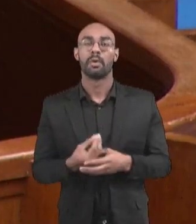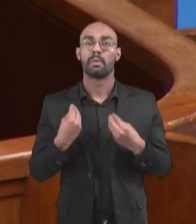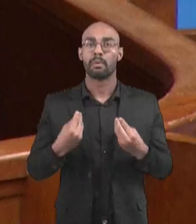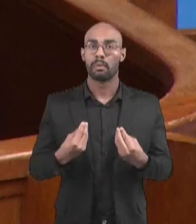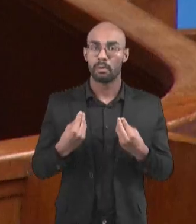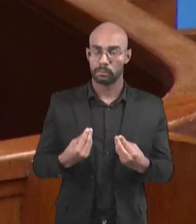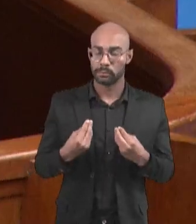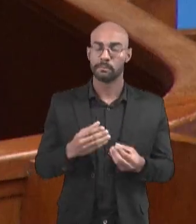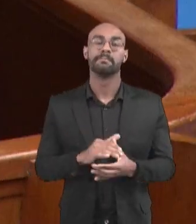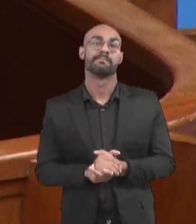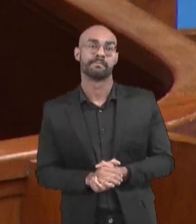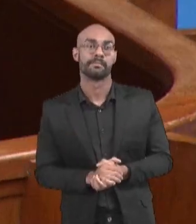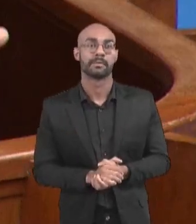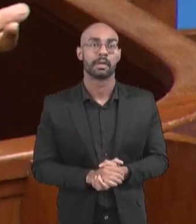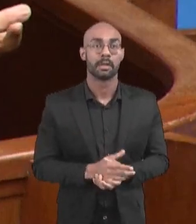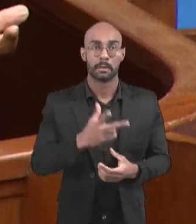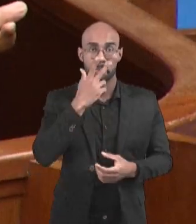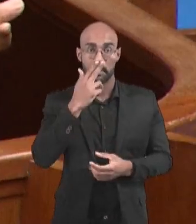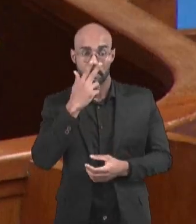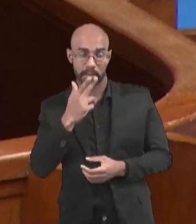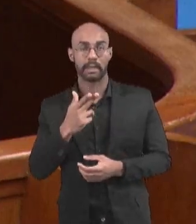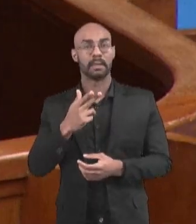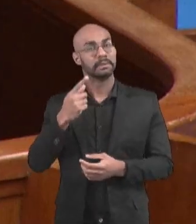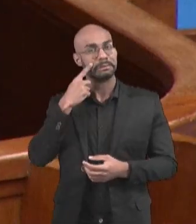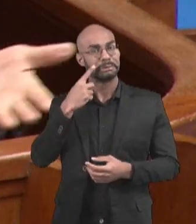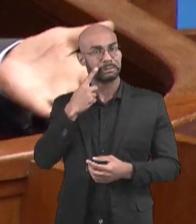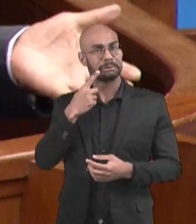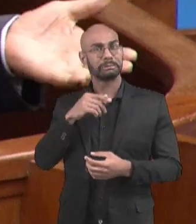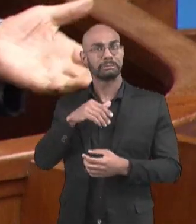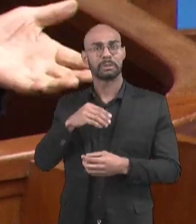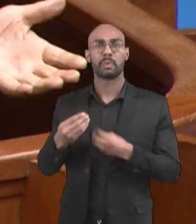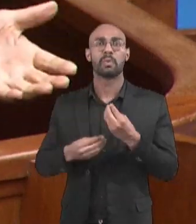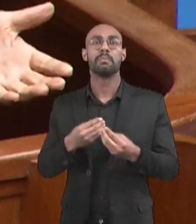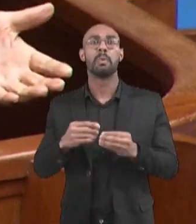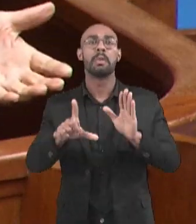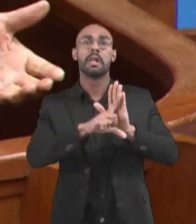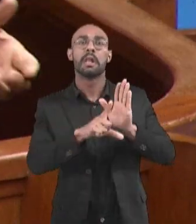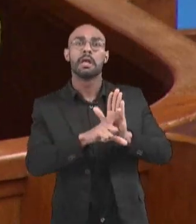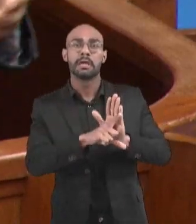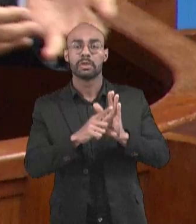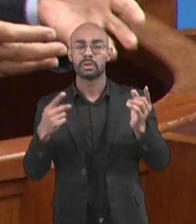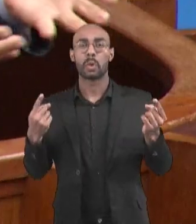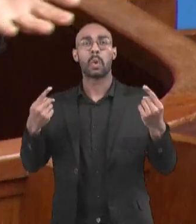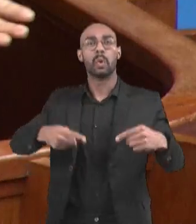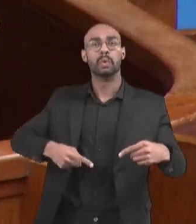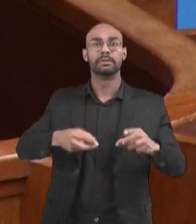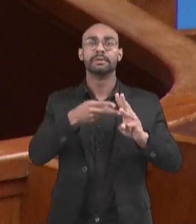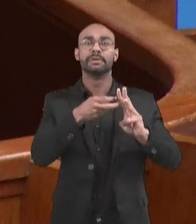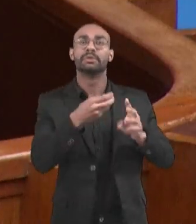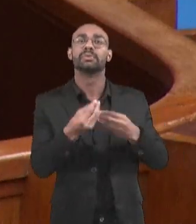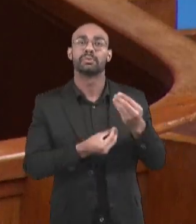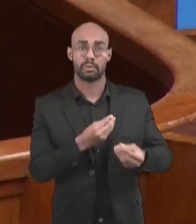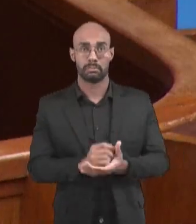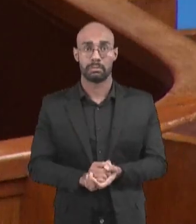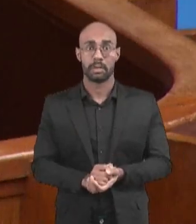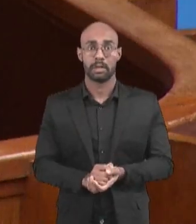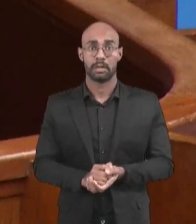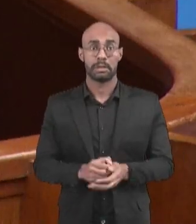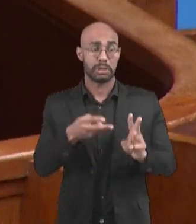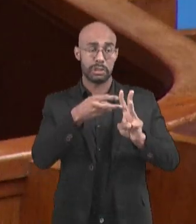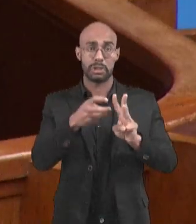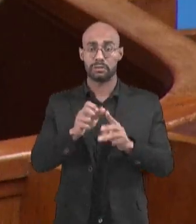contra os civis, contra o branco, e não ter lei contra o índio. Porque se eles puseram fogo porque eles